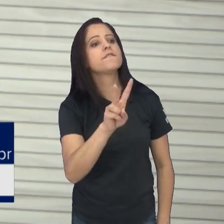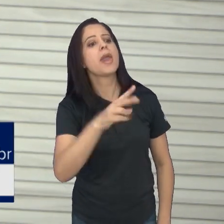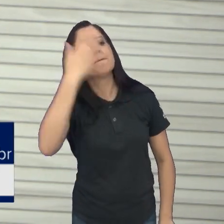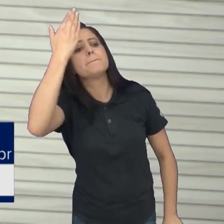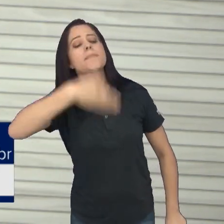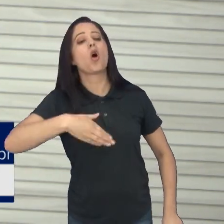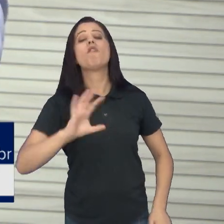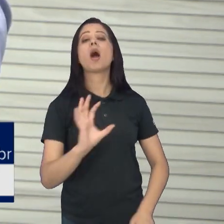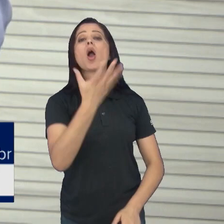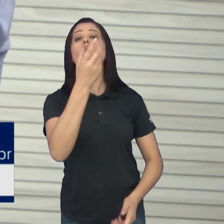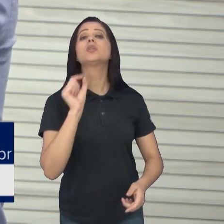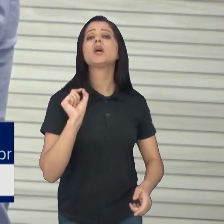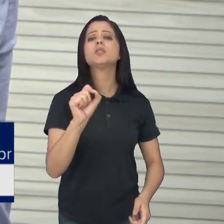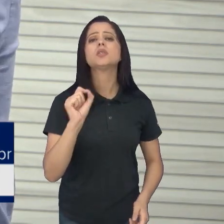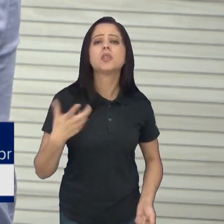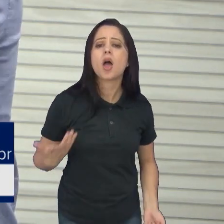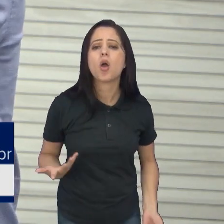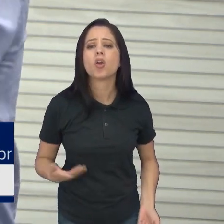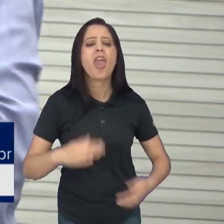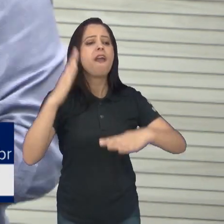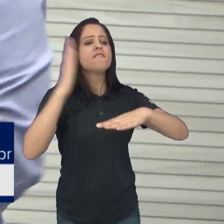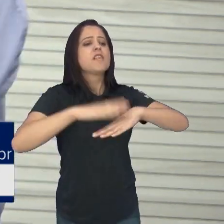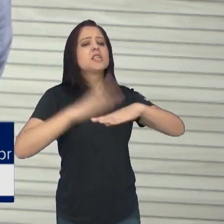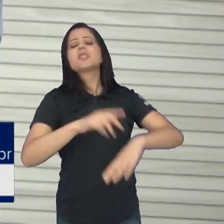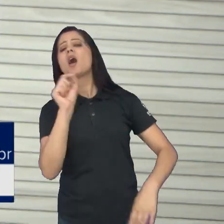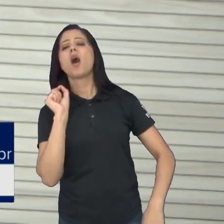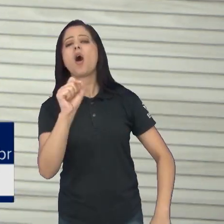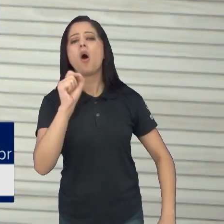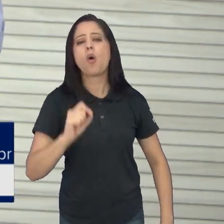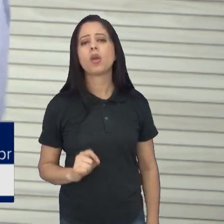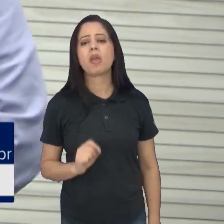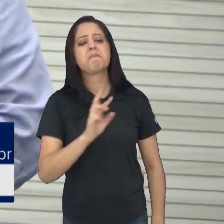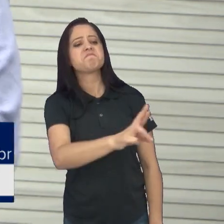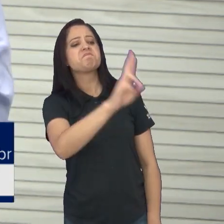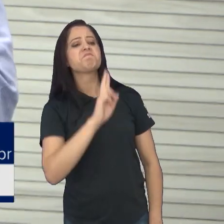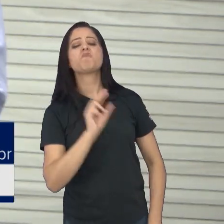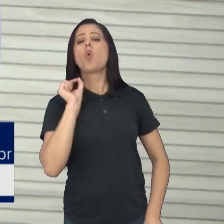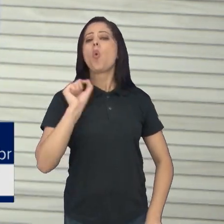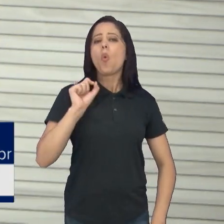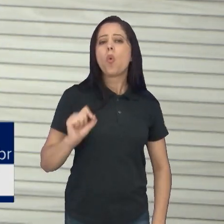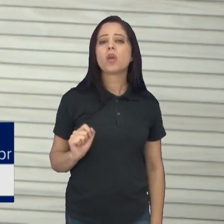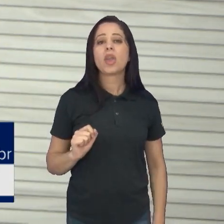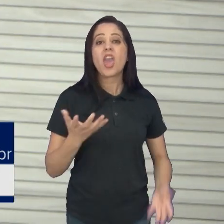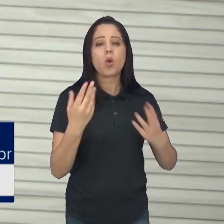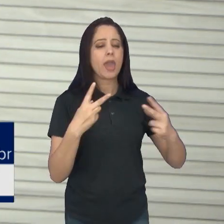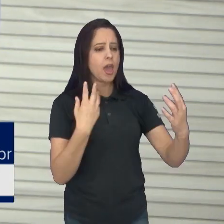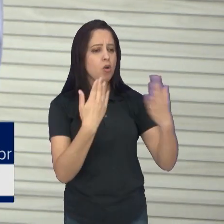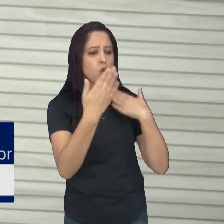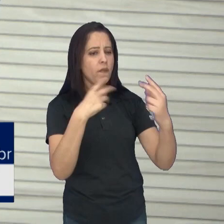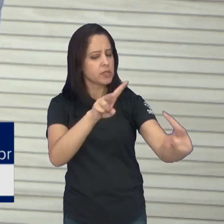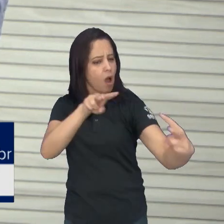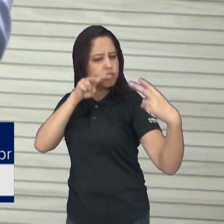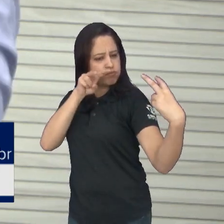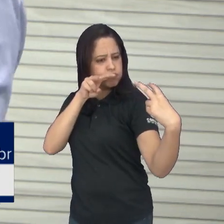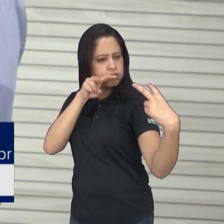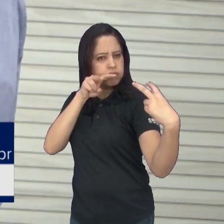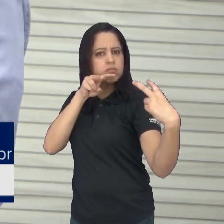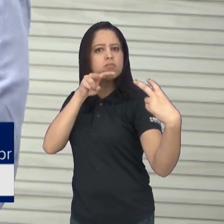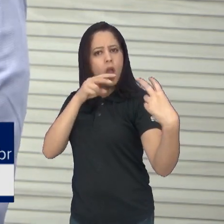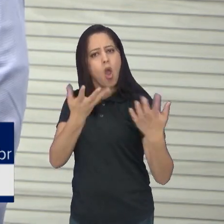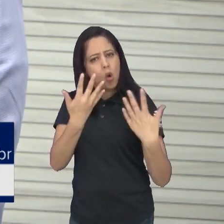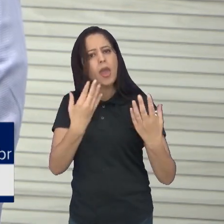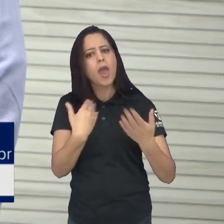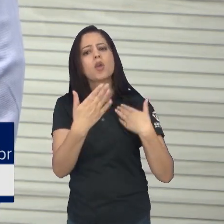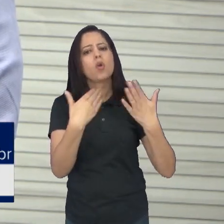está acontecendo, o que foi feito, qual é a resposta e conversar diretamente, olho no olho, com toda a